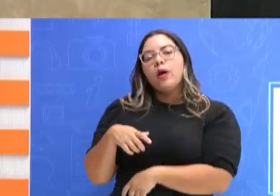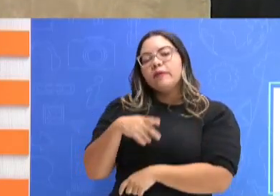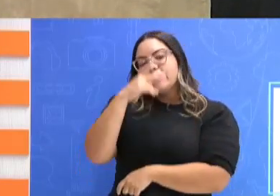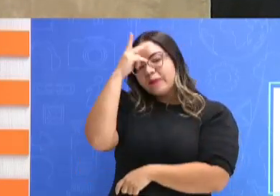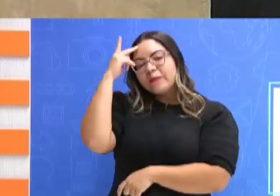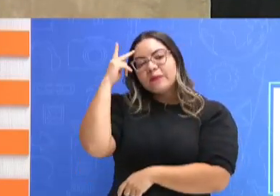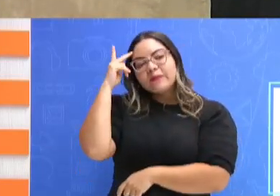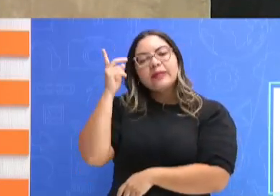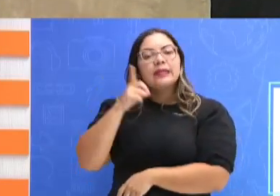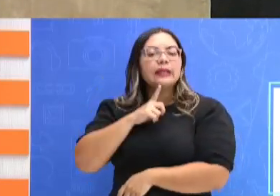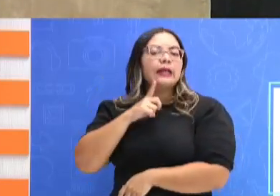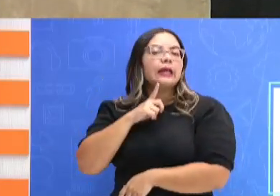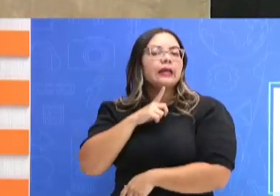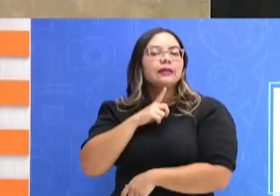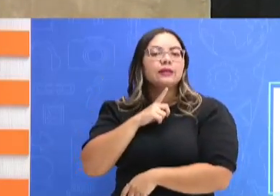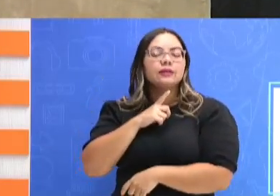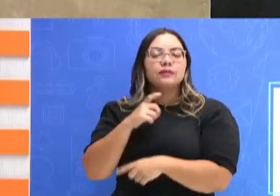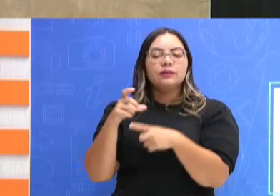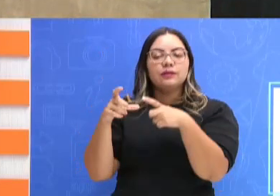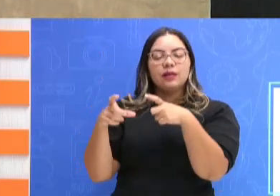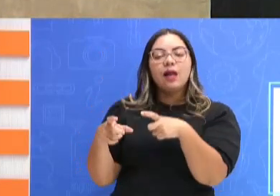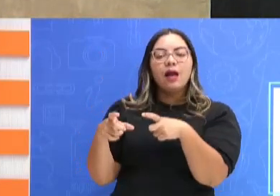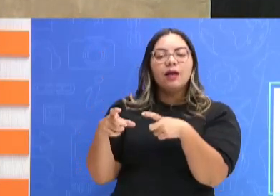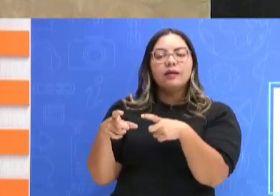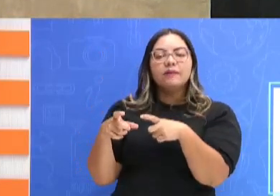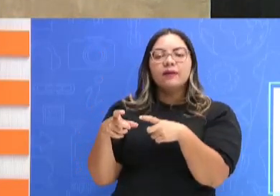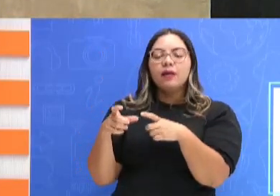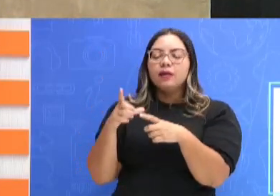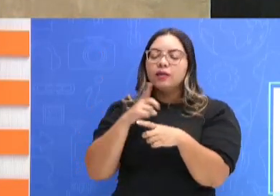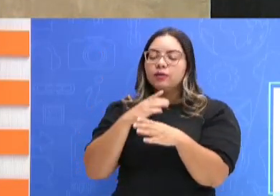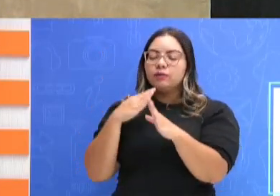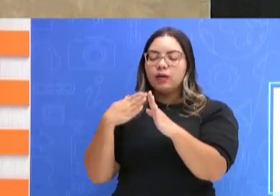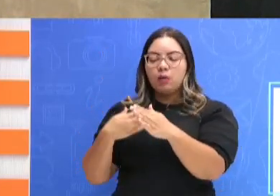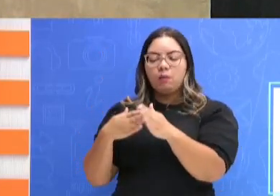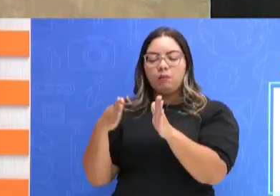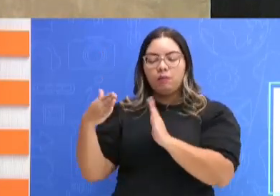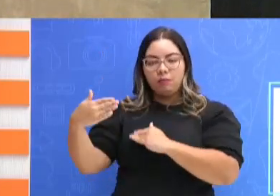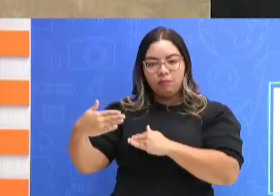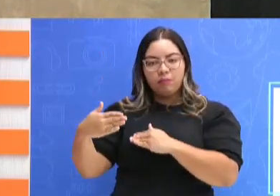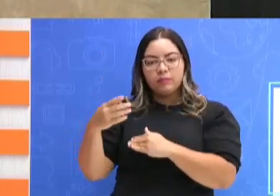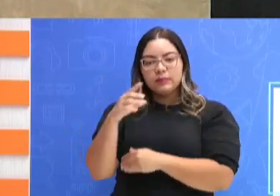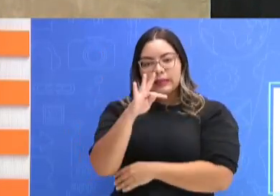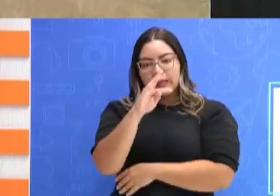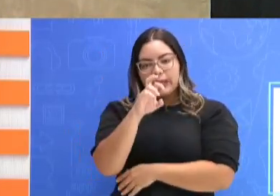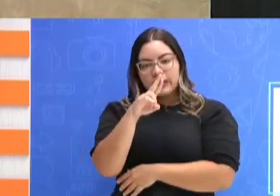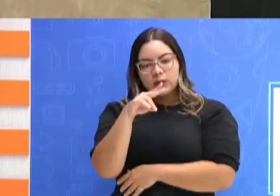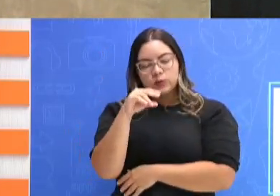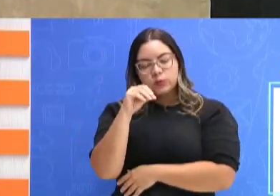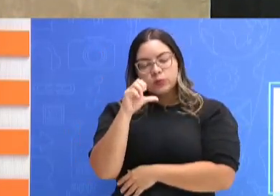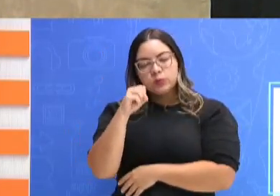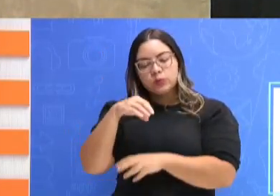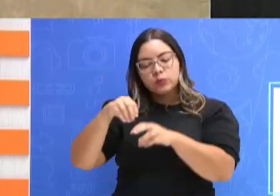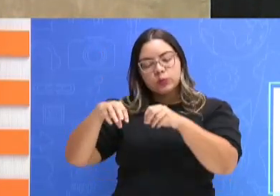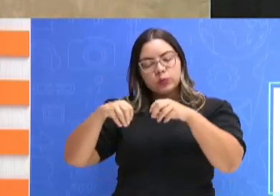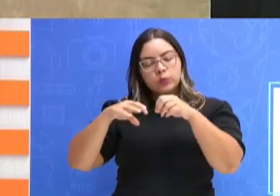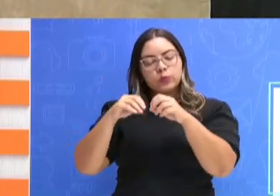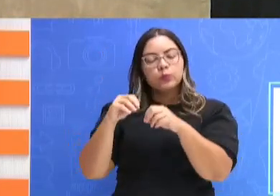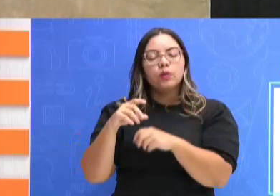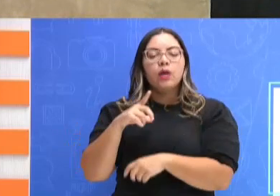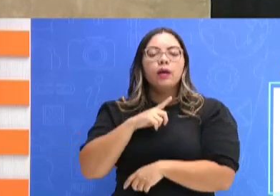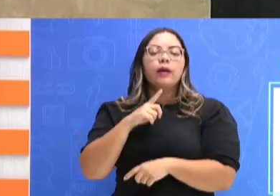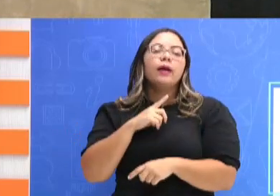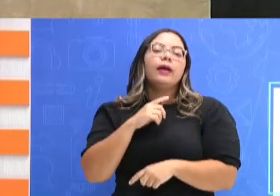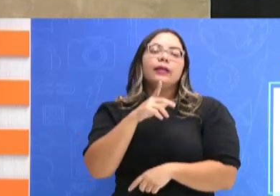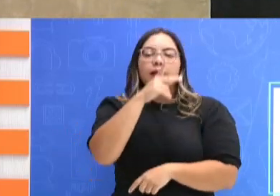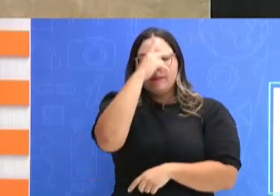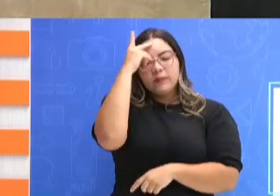cercam, né? O pessoal, a prefeitura limpa, eu já vi muitos depoimentos nas redes sociais, os moradores colocando, a prefeitura acabou de limpar, mas aí vem a